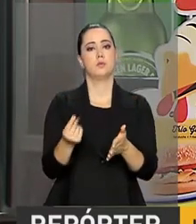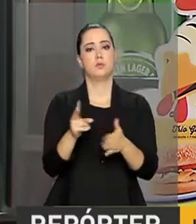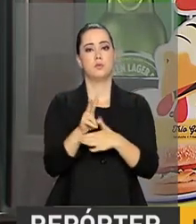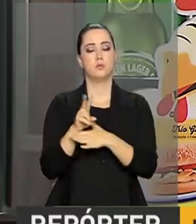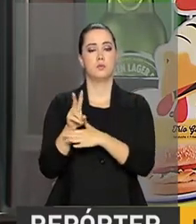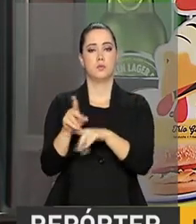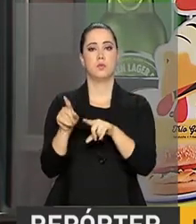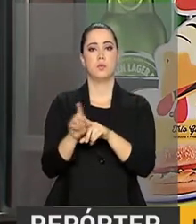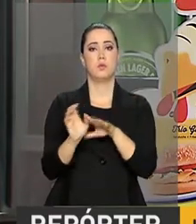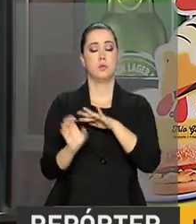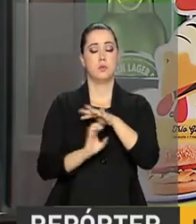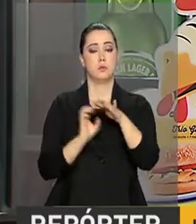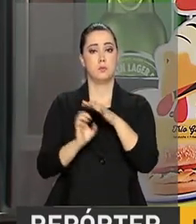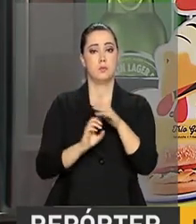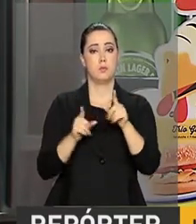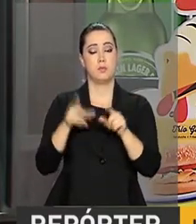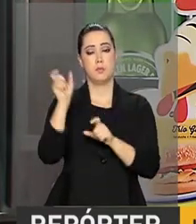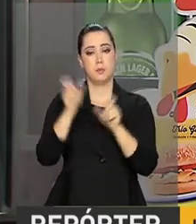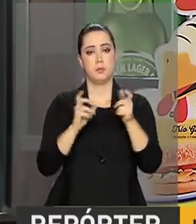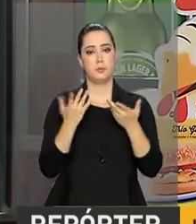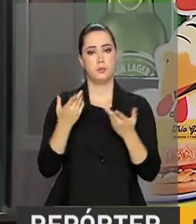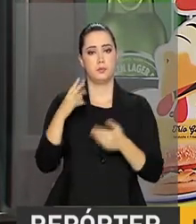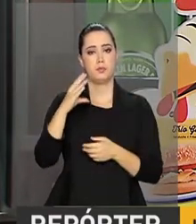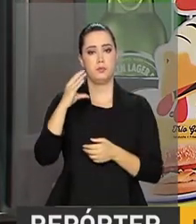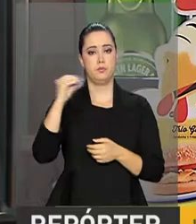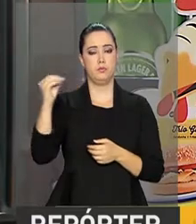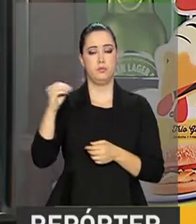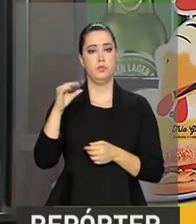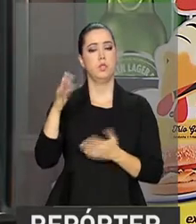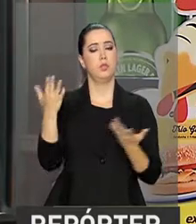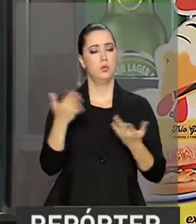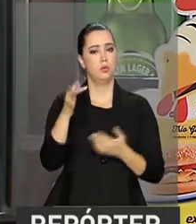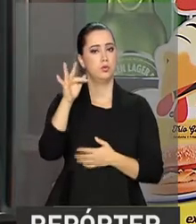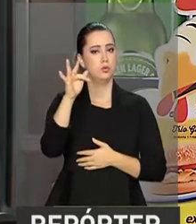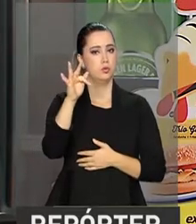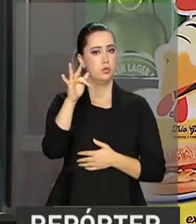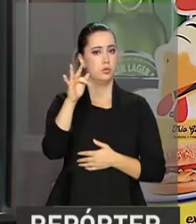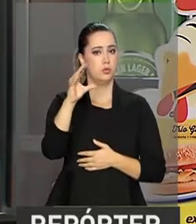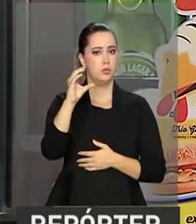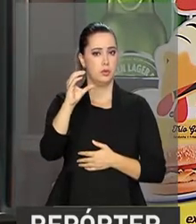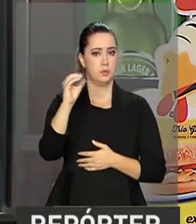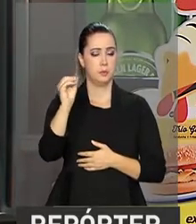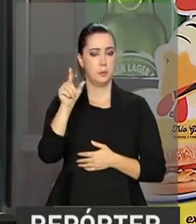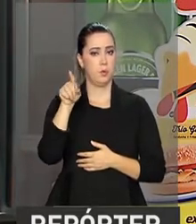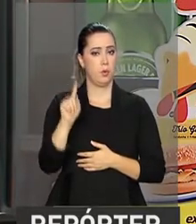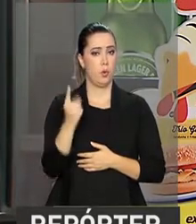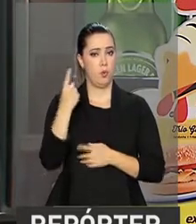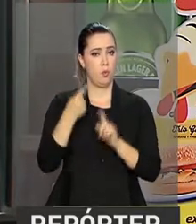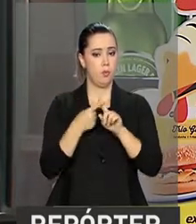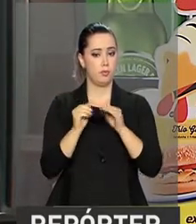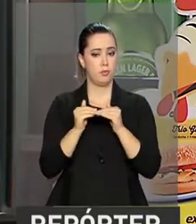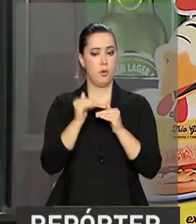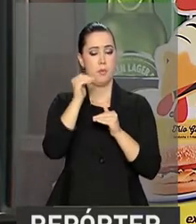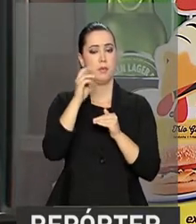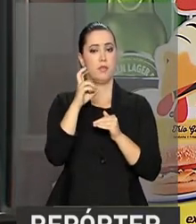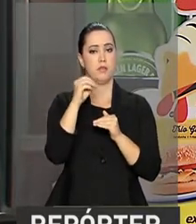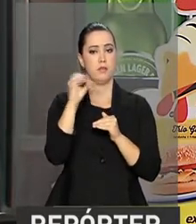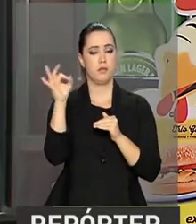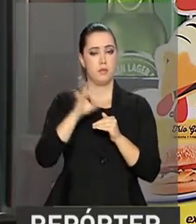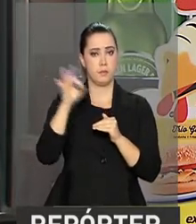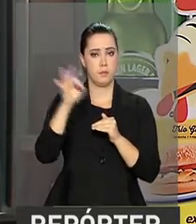empreendedores do centro oeste como bruno o meio do fundo constitucional uma delas aumenta em 50%